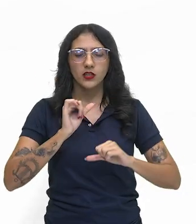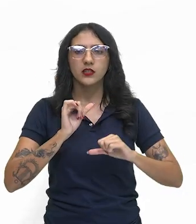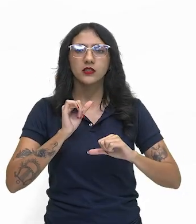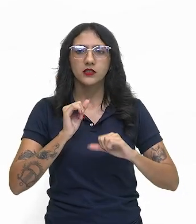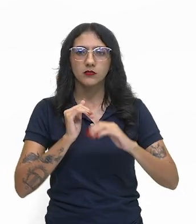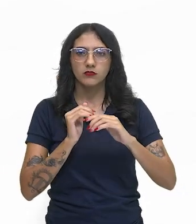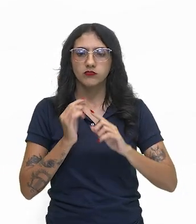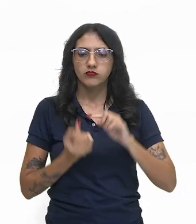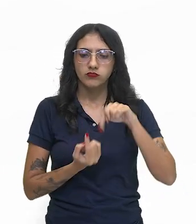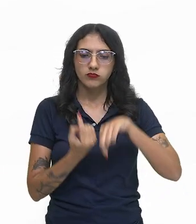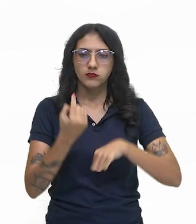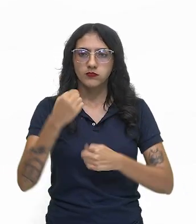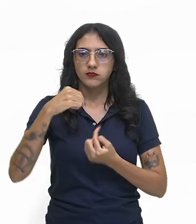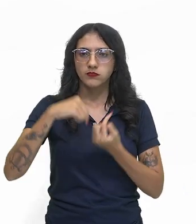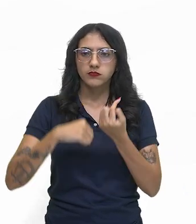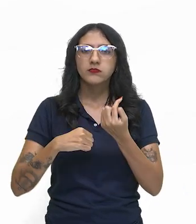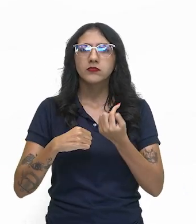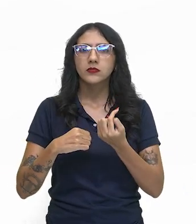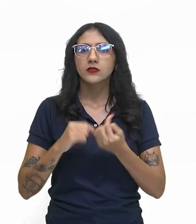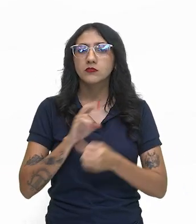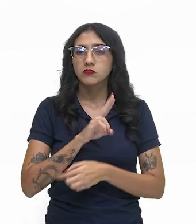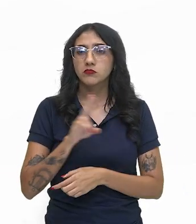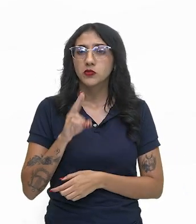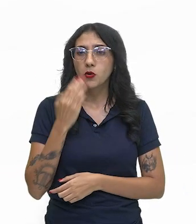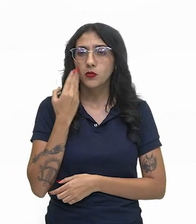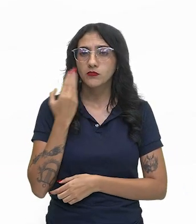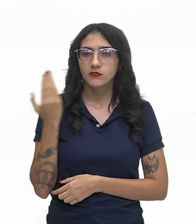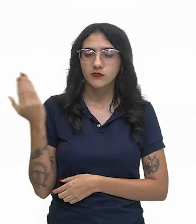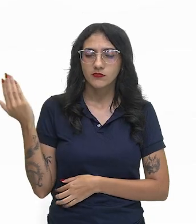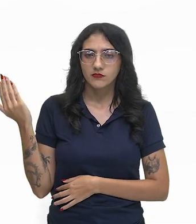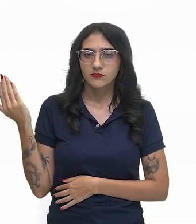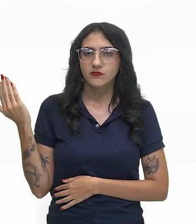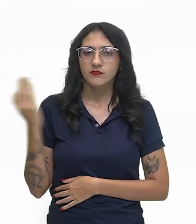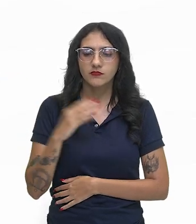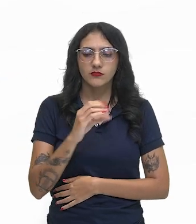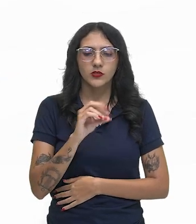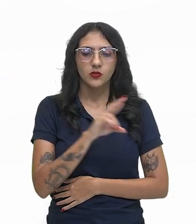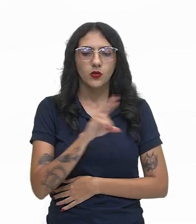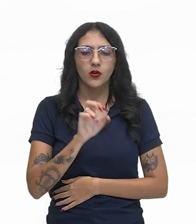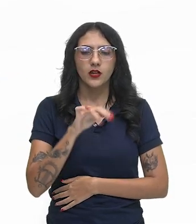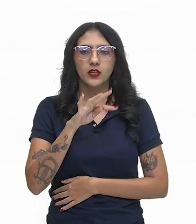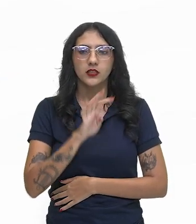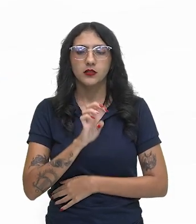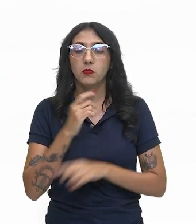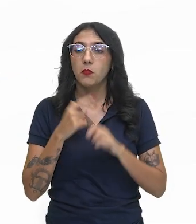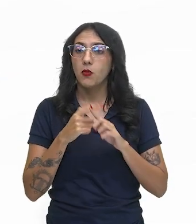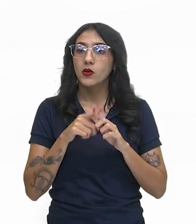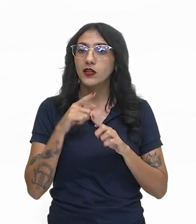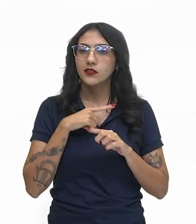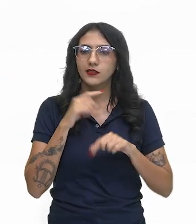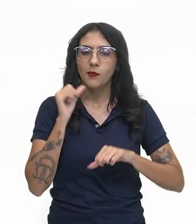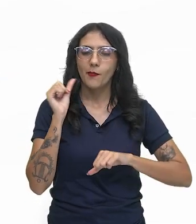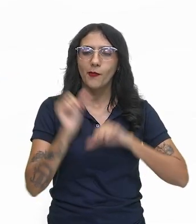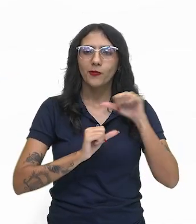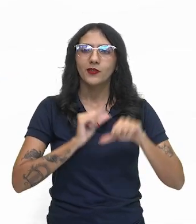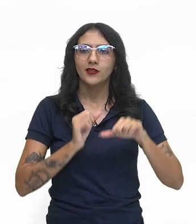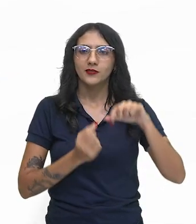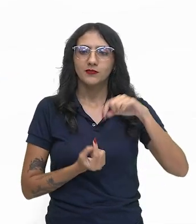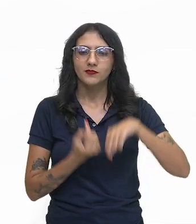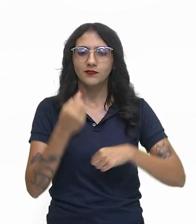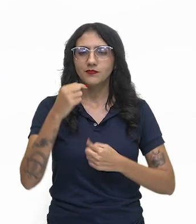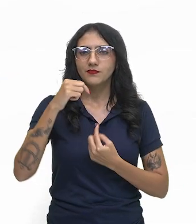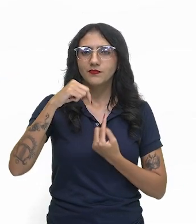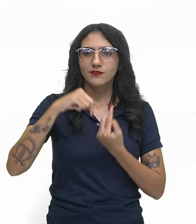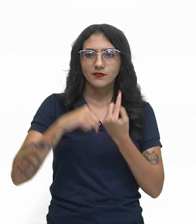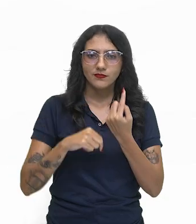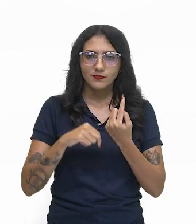é chamado de corrente de convecção, porque ele vai ter esse movimento da